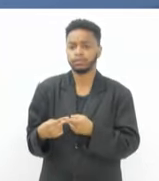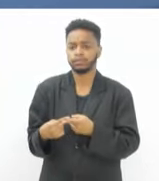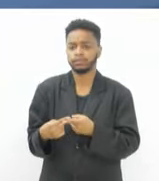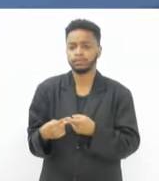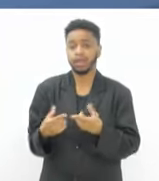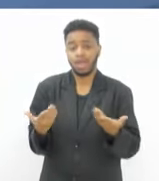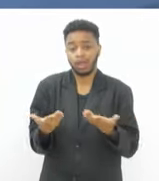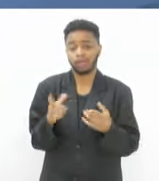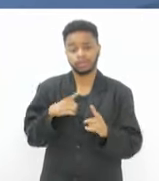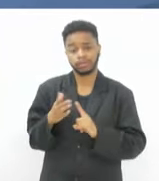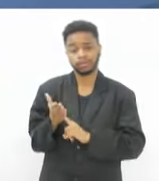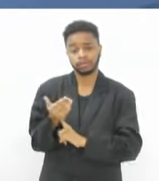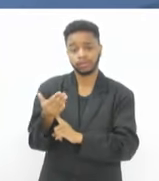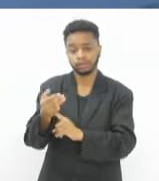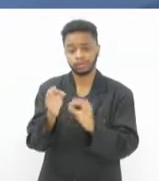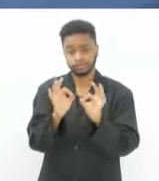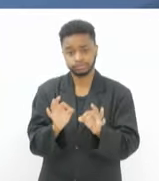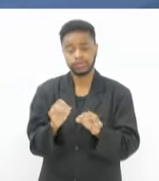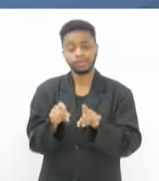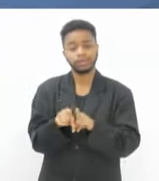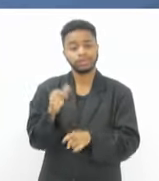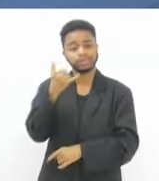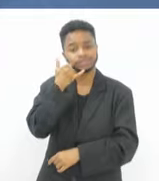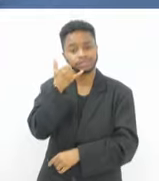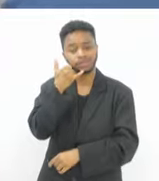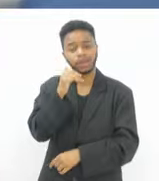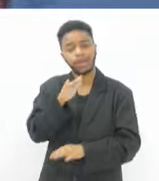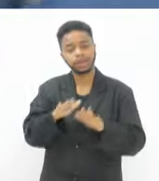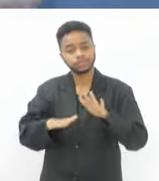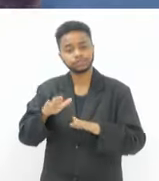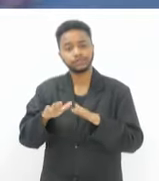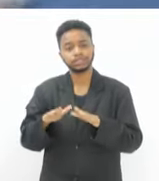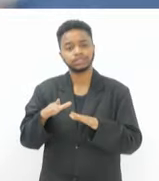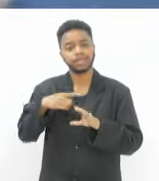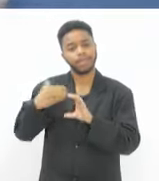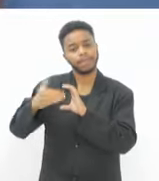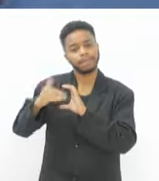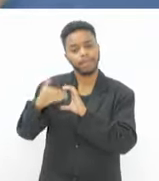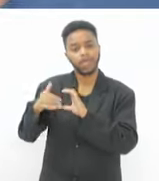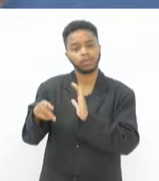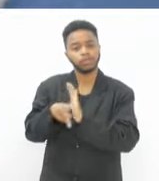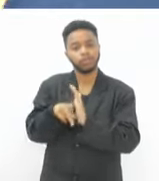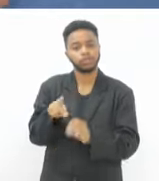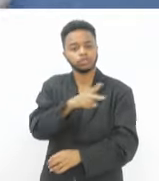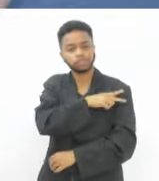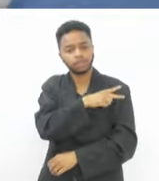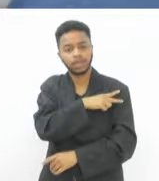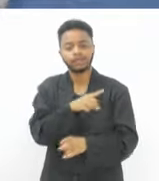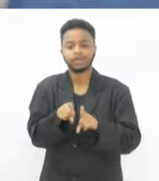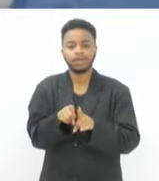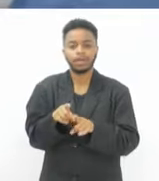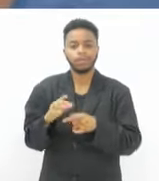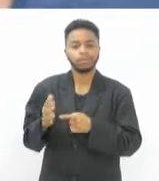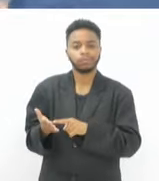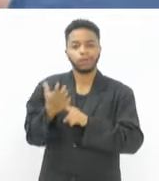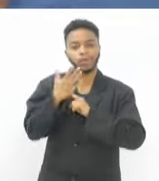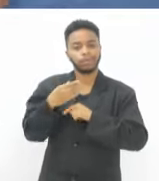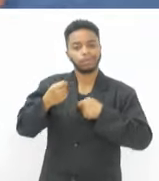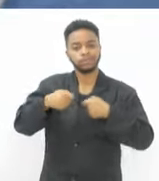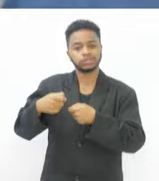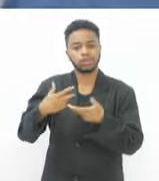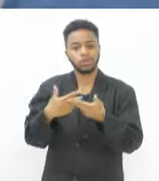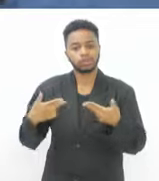tem a tecnologia, o celular muitas vezes traz um e-mail do chefe ou traz uma demanda e a